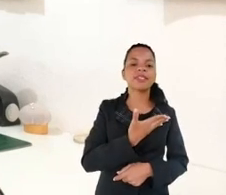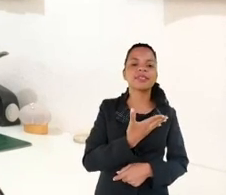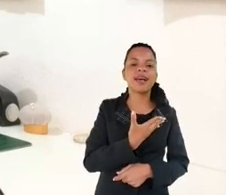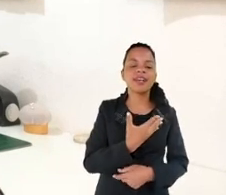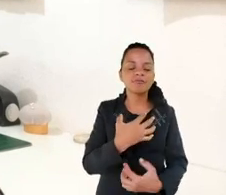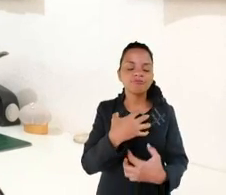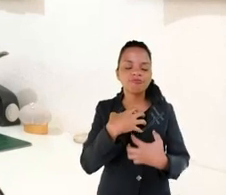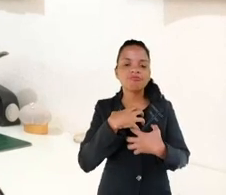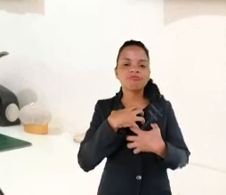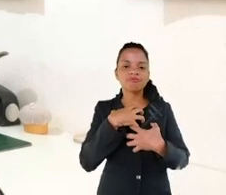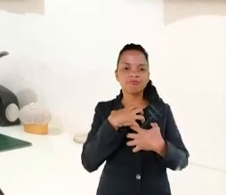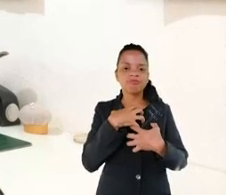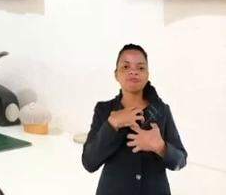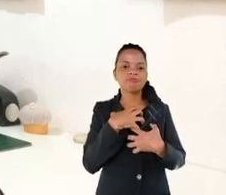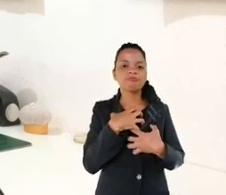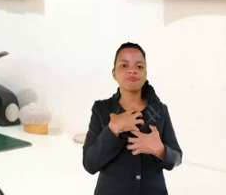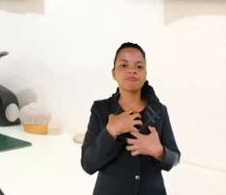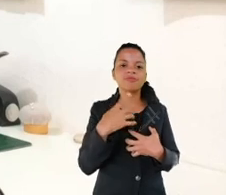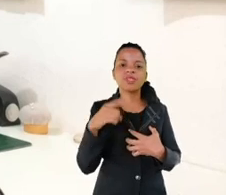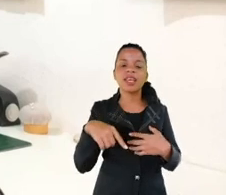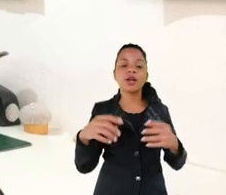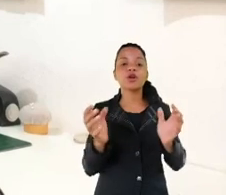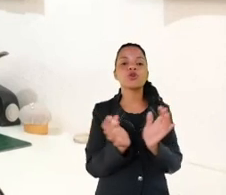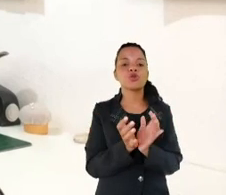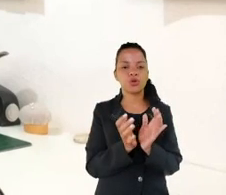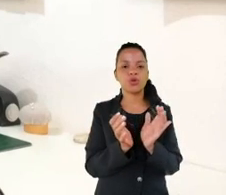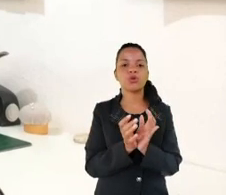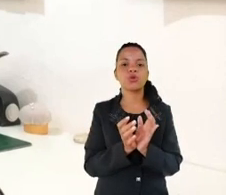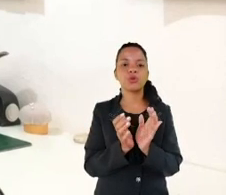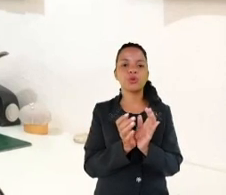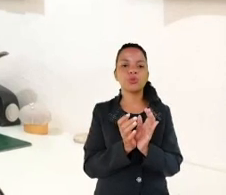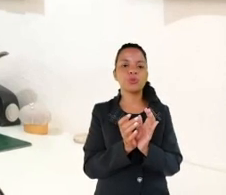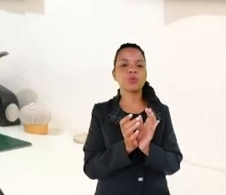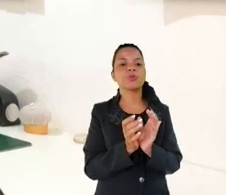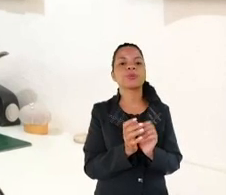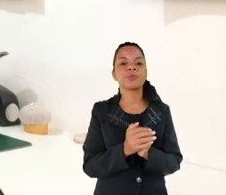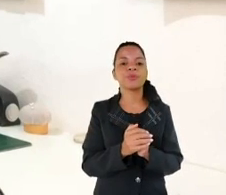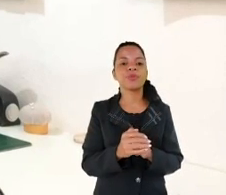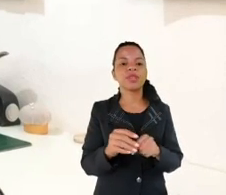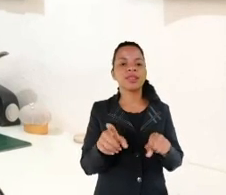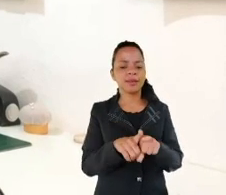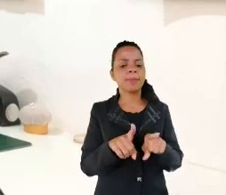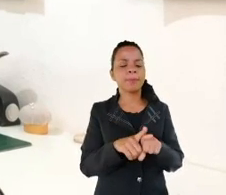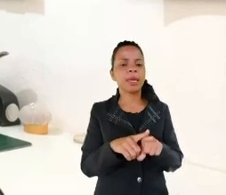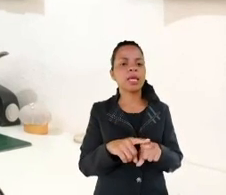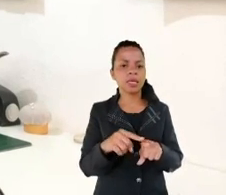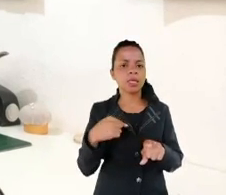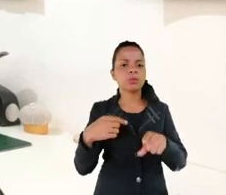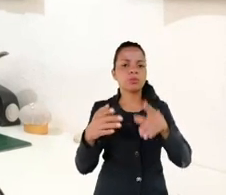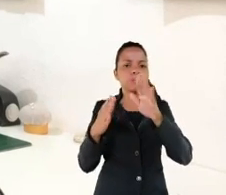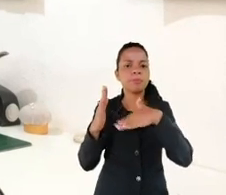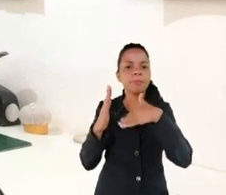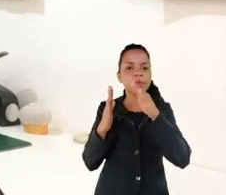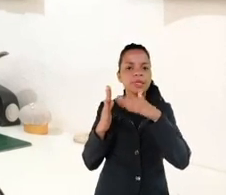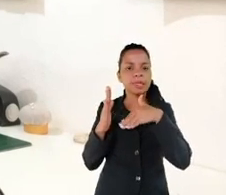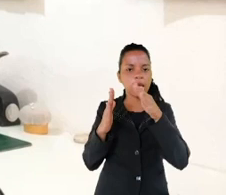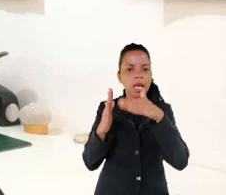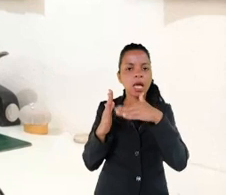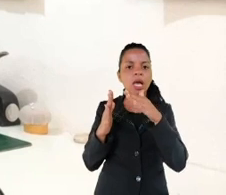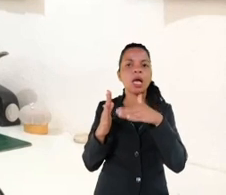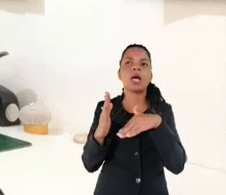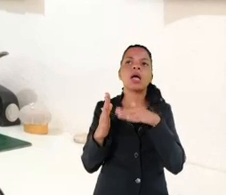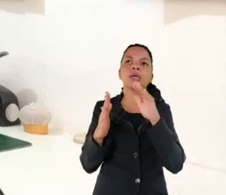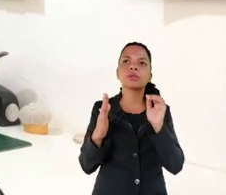falando muito de um grupo, assim. E eu também tô pintando bastante, eu tô evoluindo essa pesquisa.